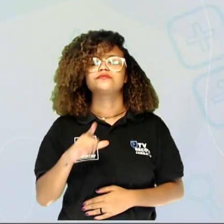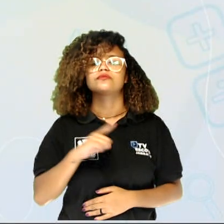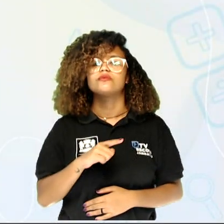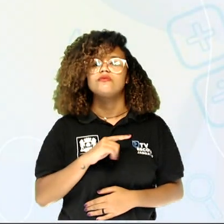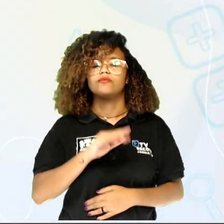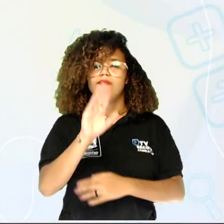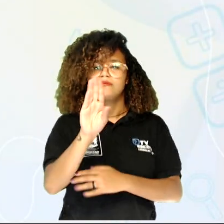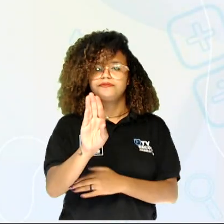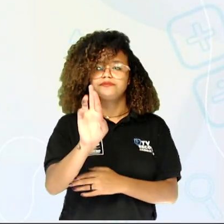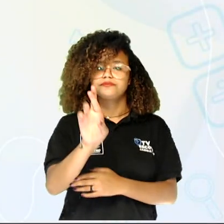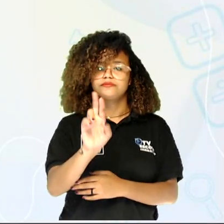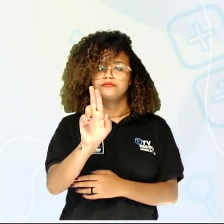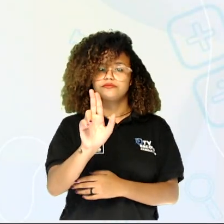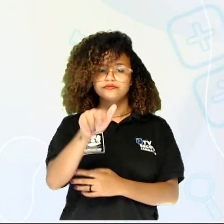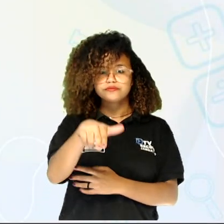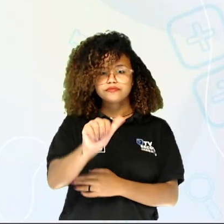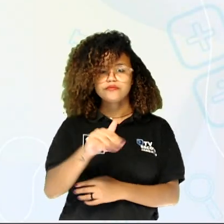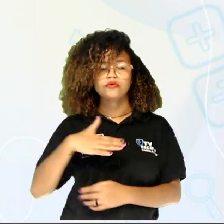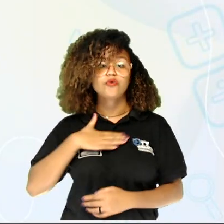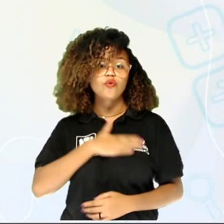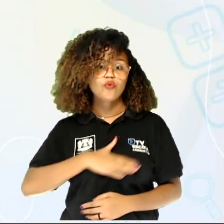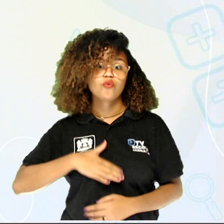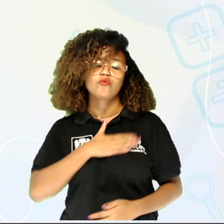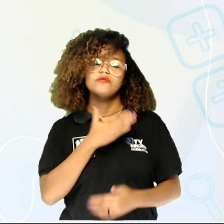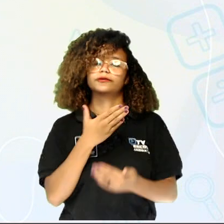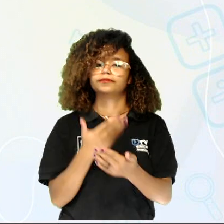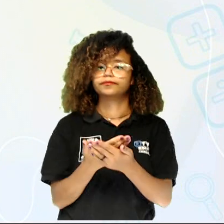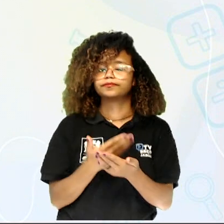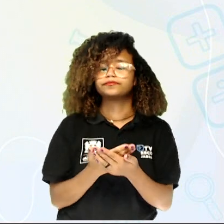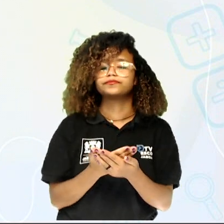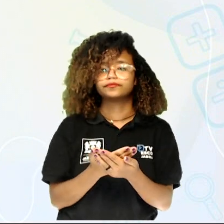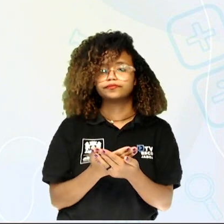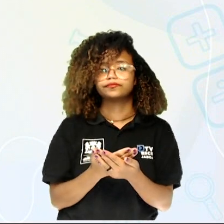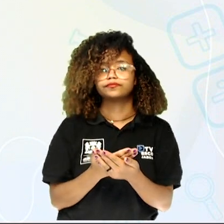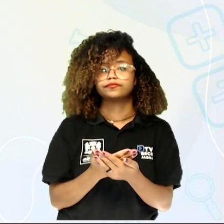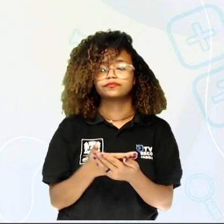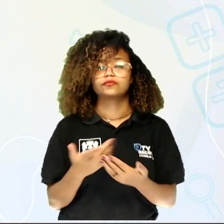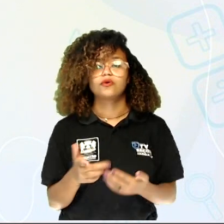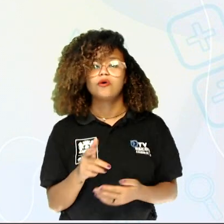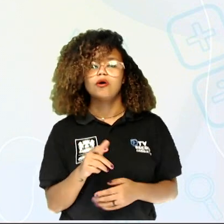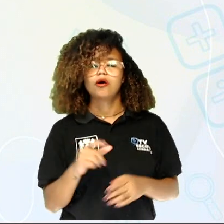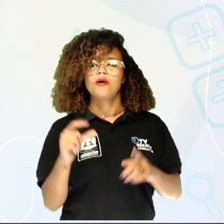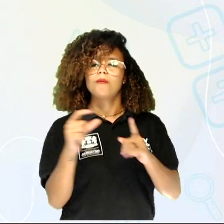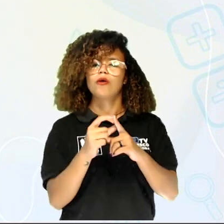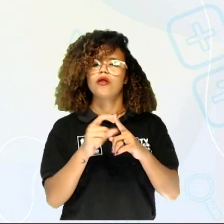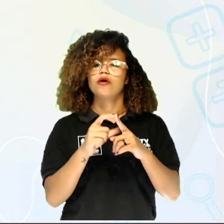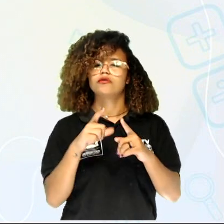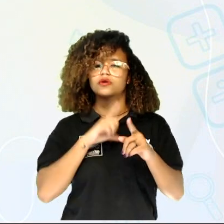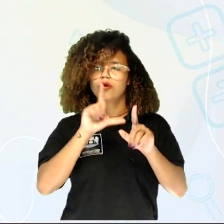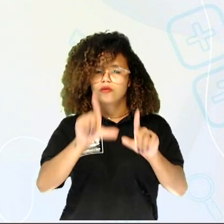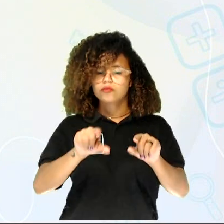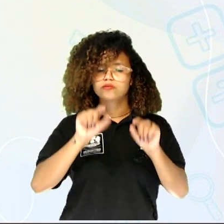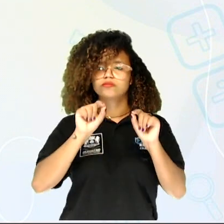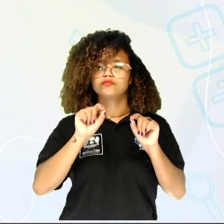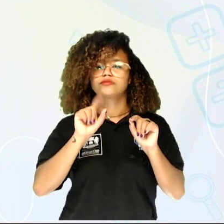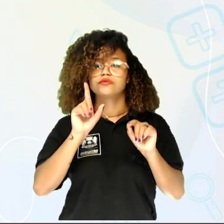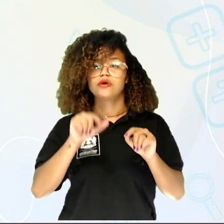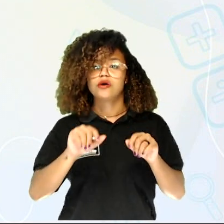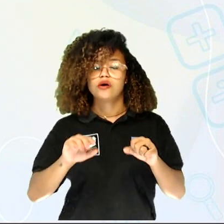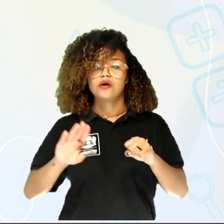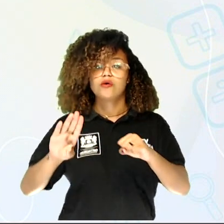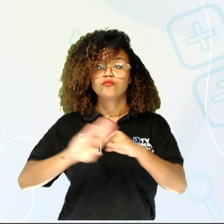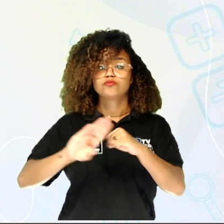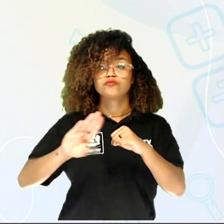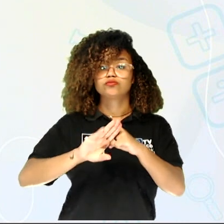Bruna gosta de estudar. A palavra destacada, Bruna, é um